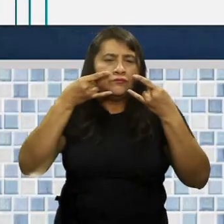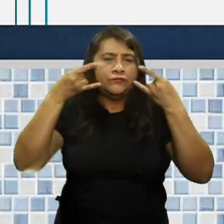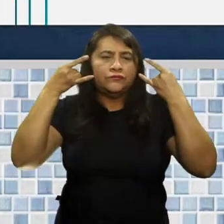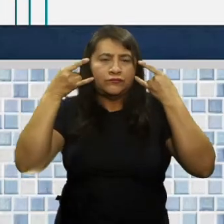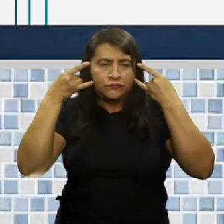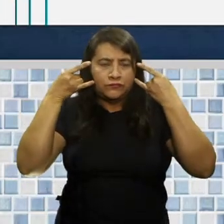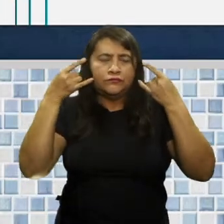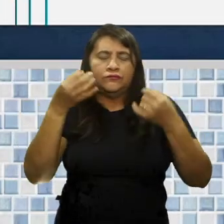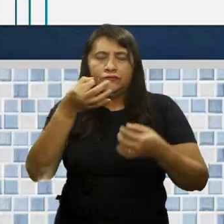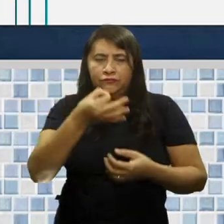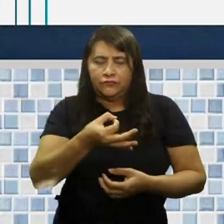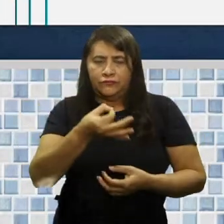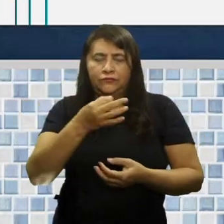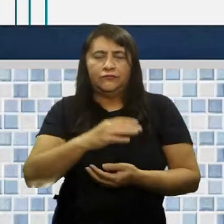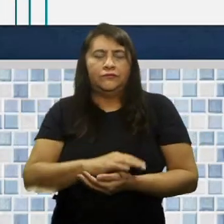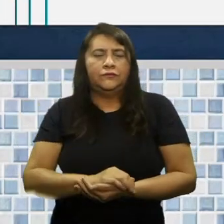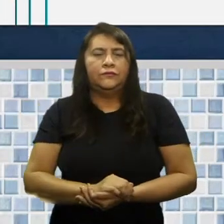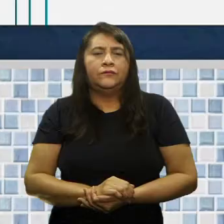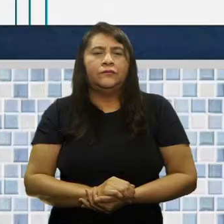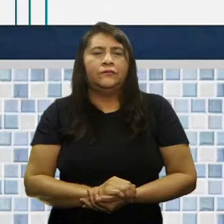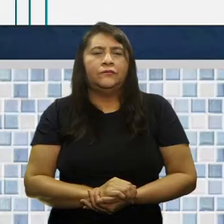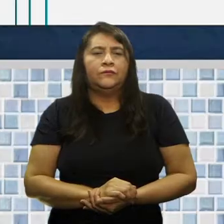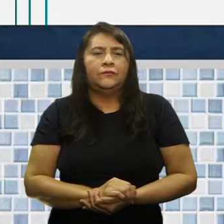máscara corretamente.